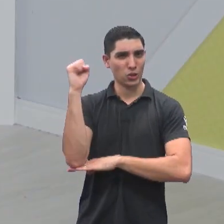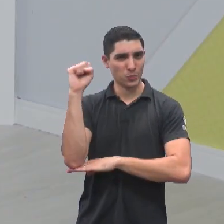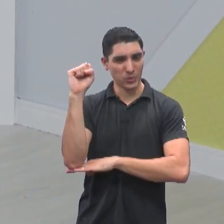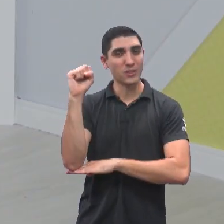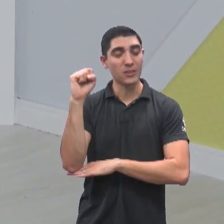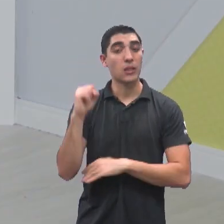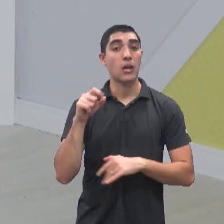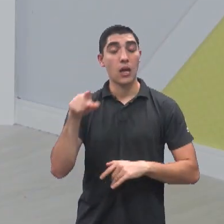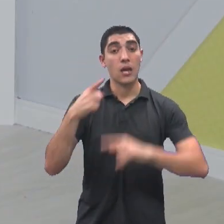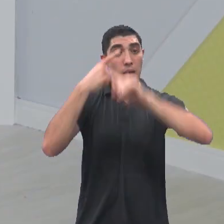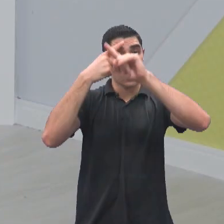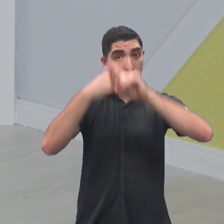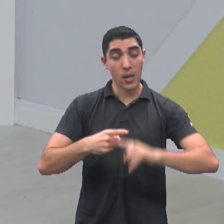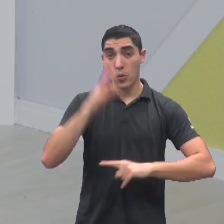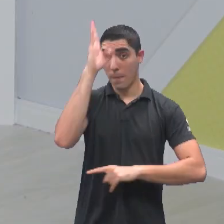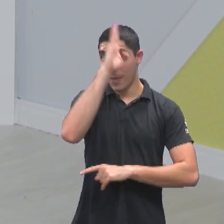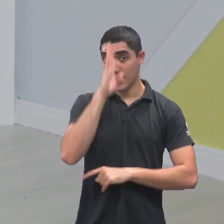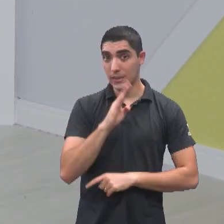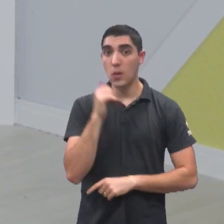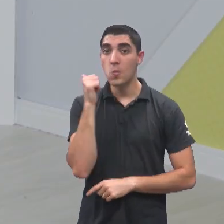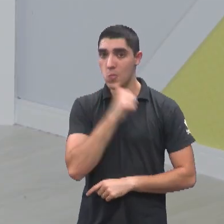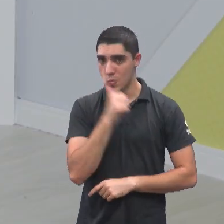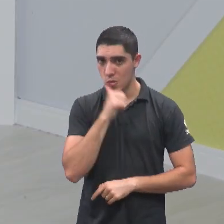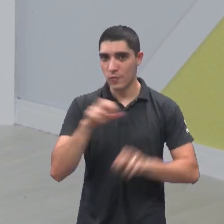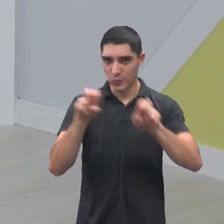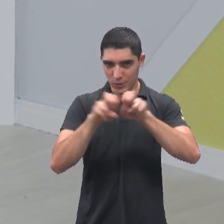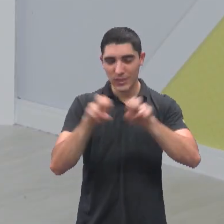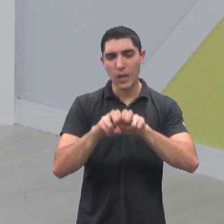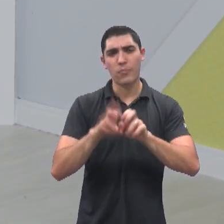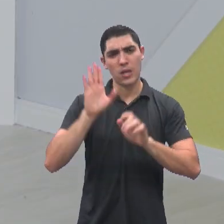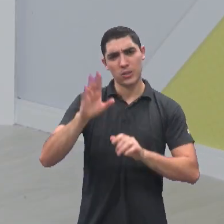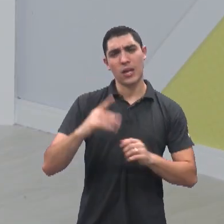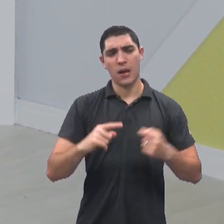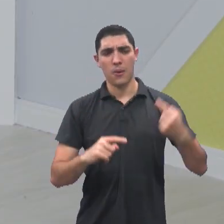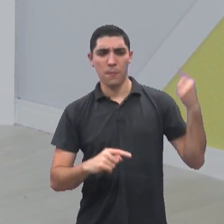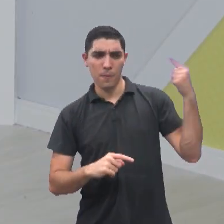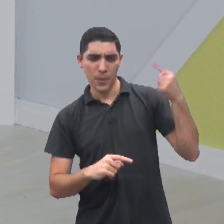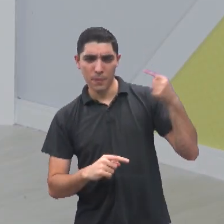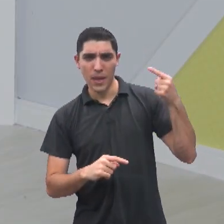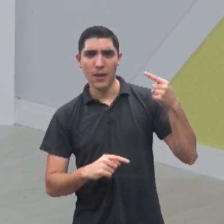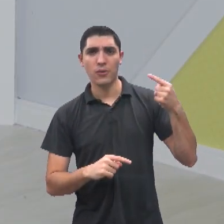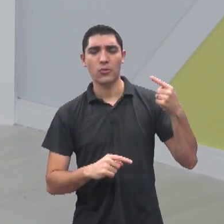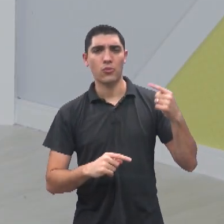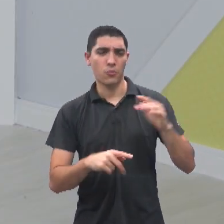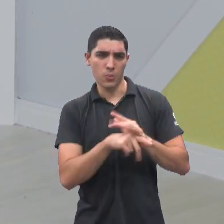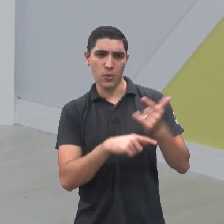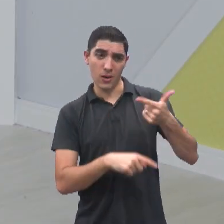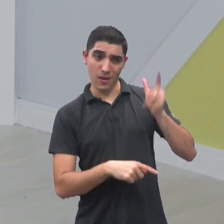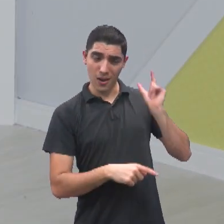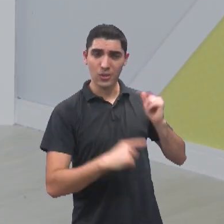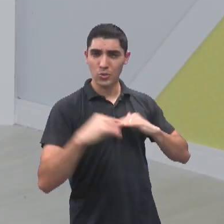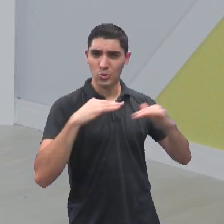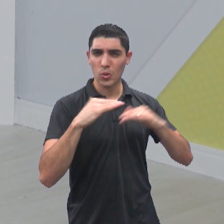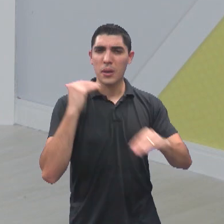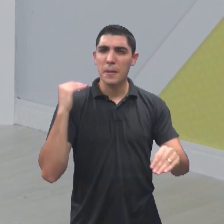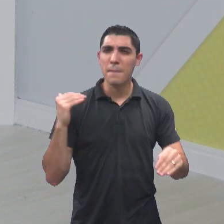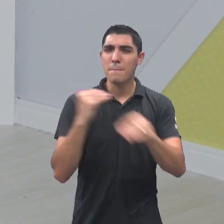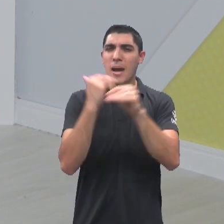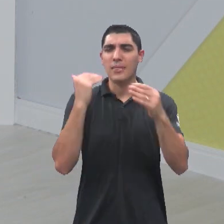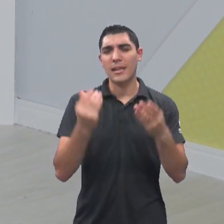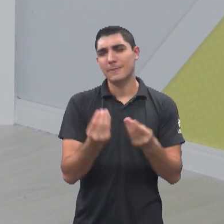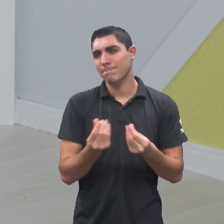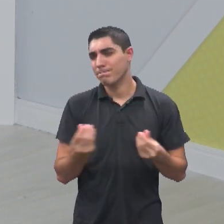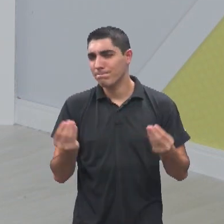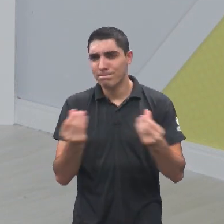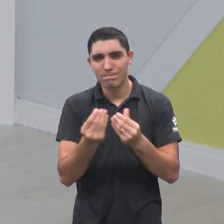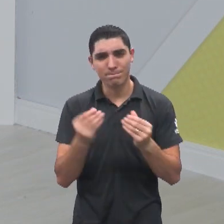a Liga Feminina de Futsal. Depois do empate amargo em casa, aqui em São José dos Campos, na primeira rodada contra as paranaenses do